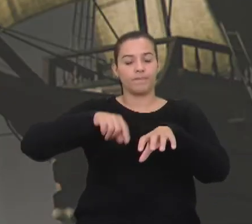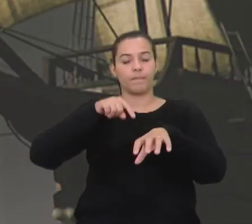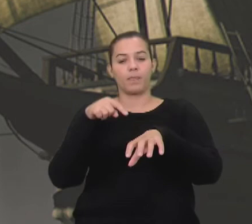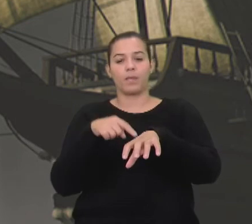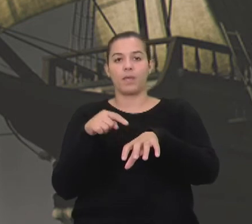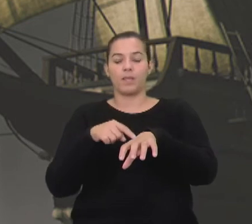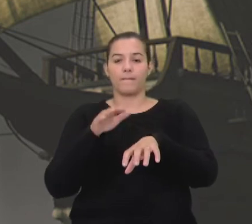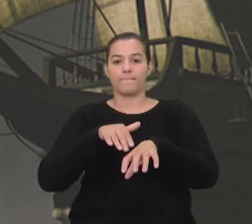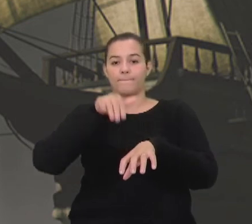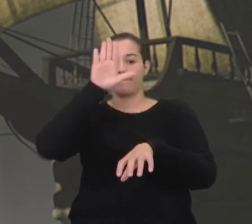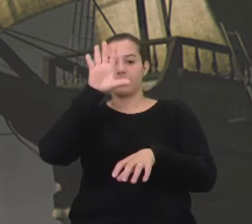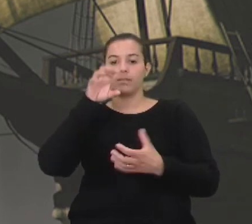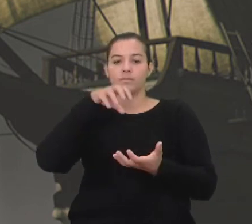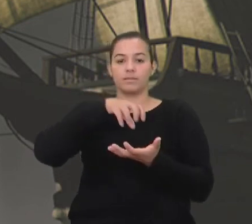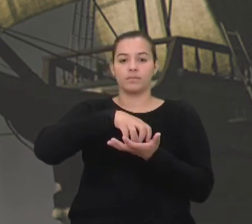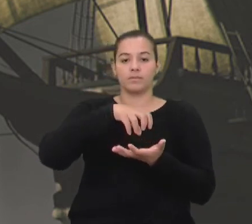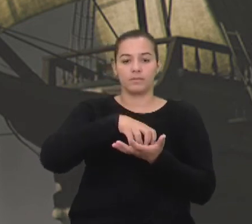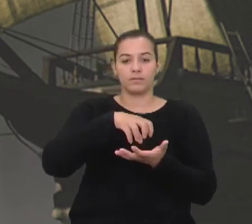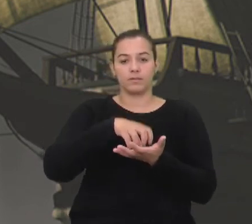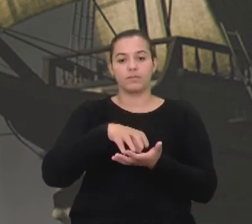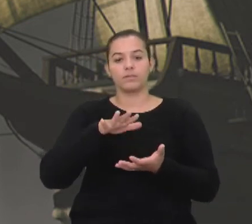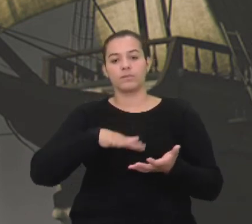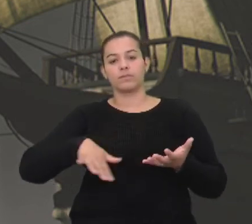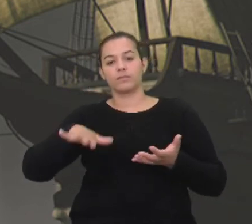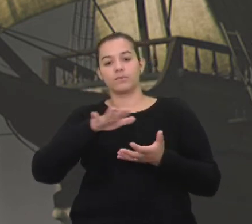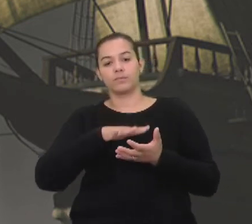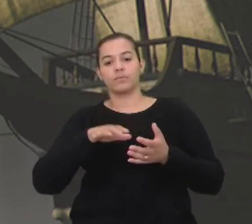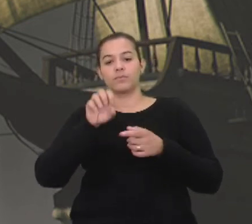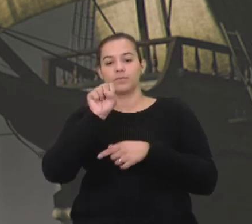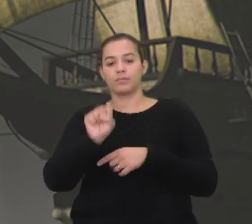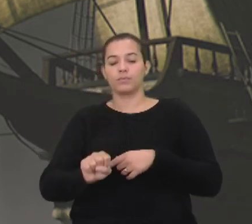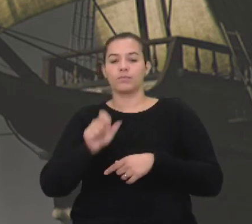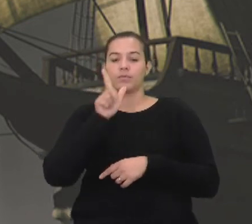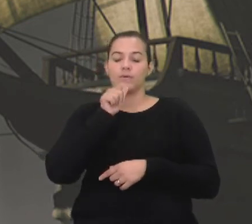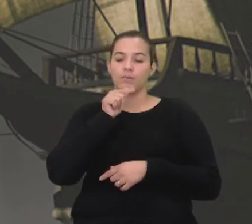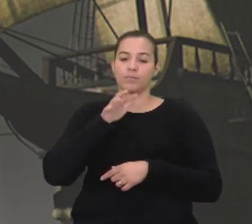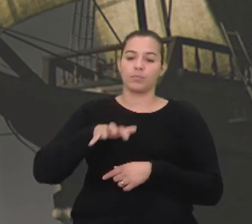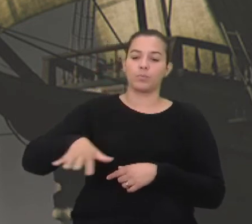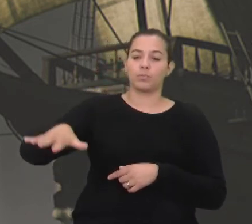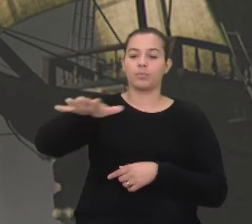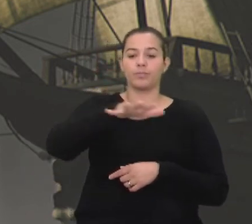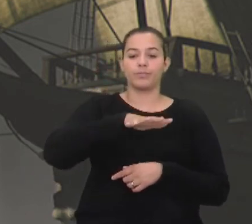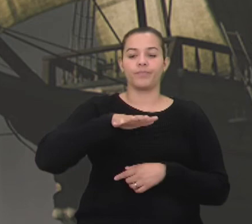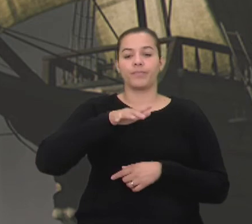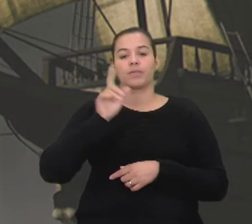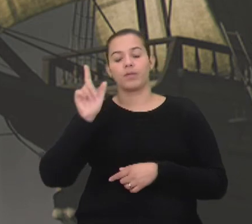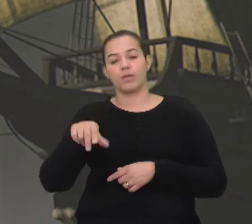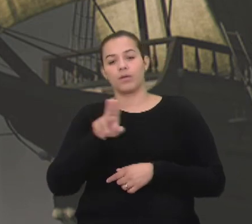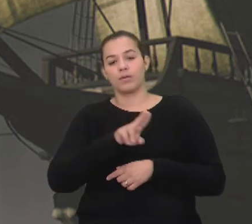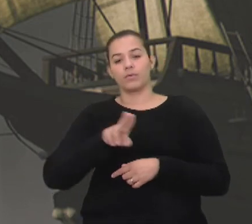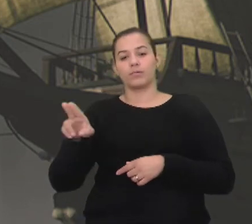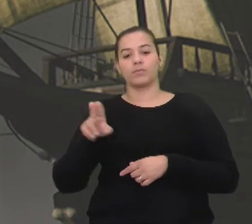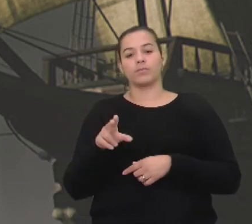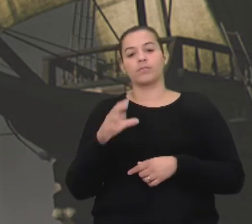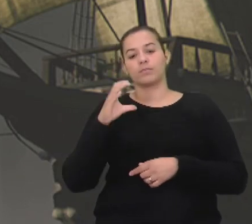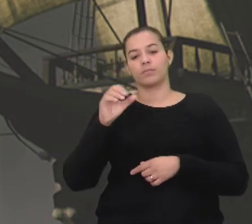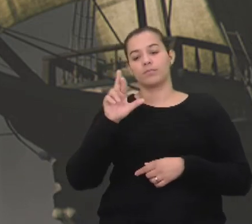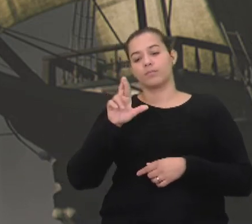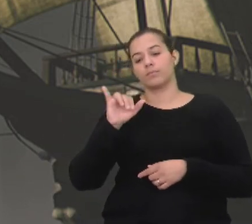central, mais centralizada ali no Atlântico Sul. É a ilha que hoje é chamada de Tristão da